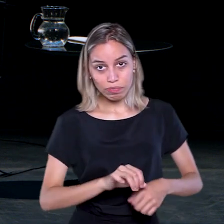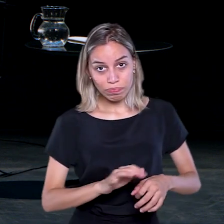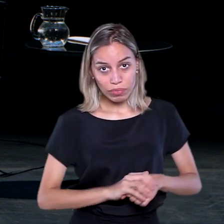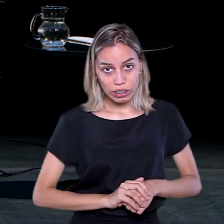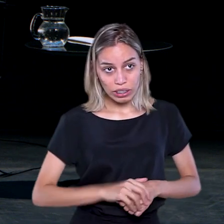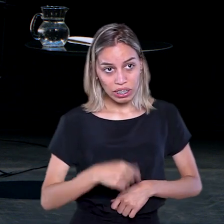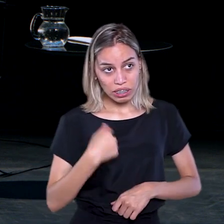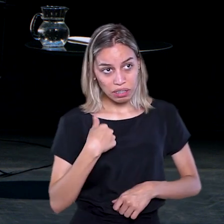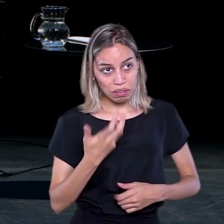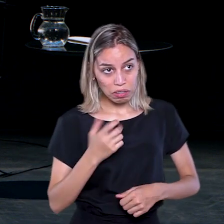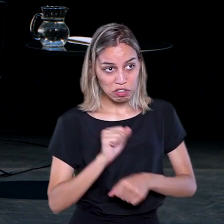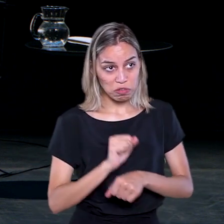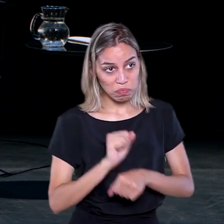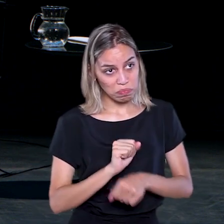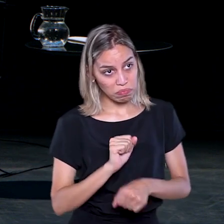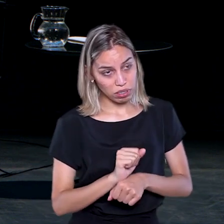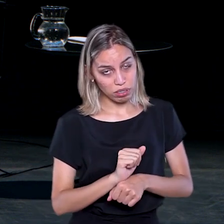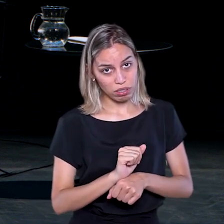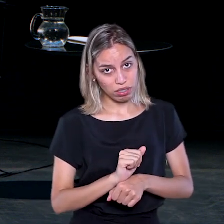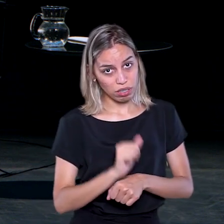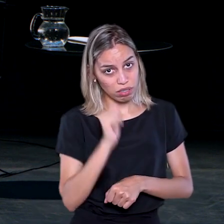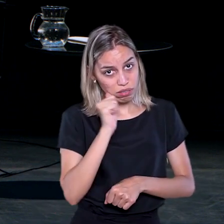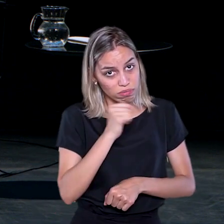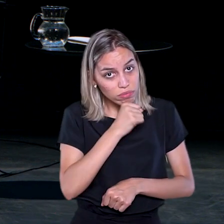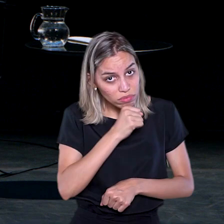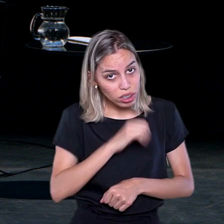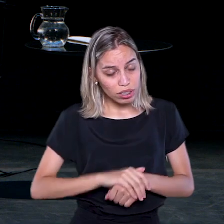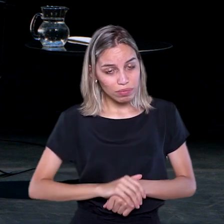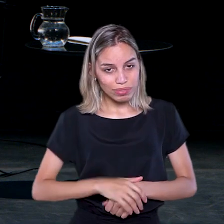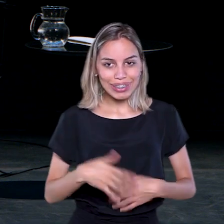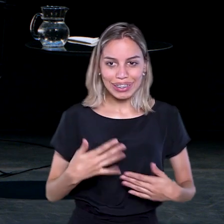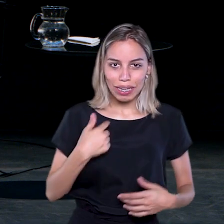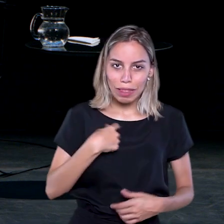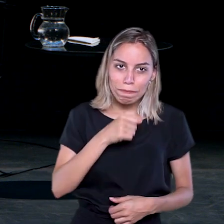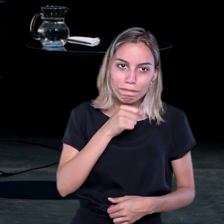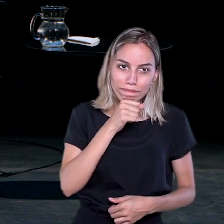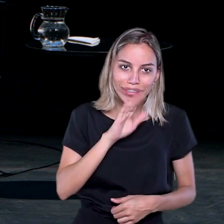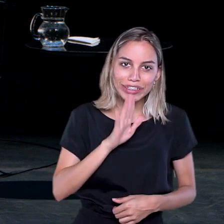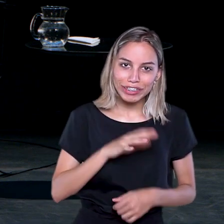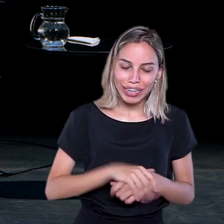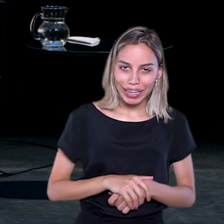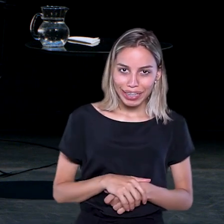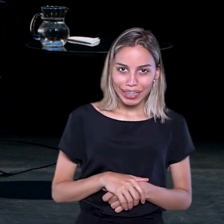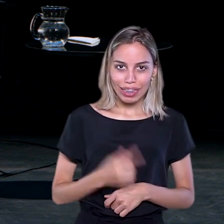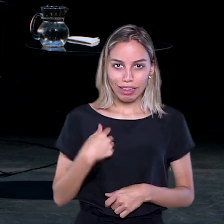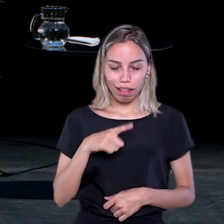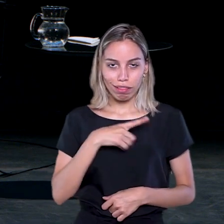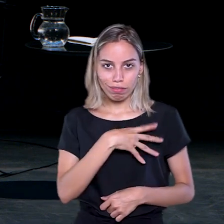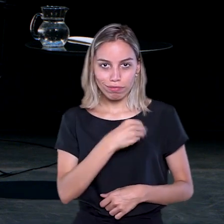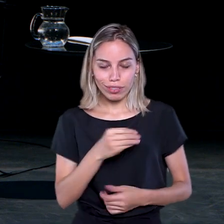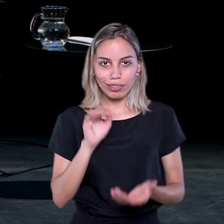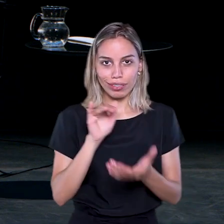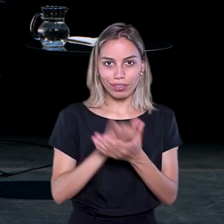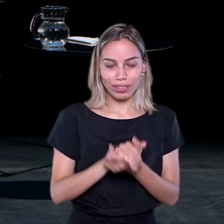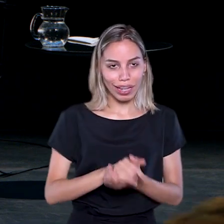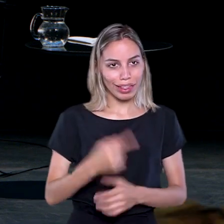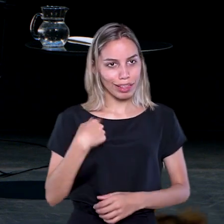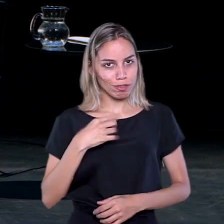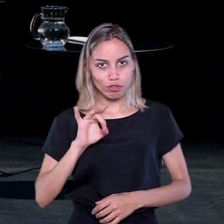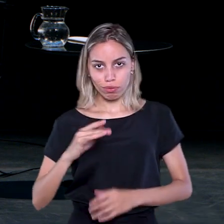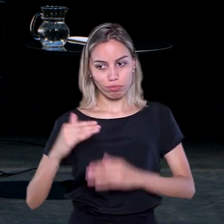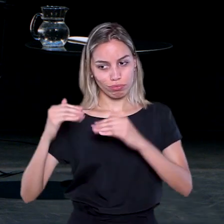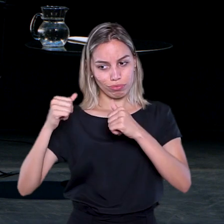Eu fiz: pois, eu sou uma senhora, mãe de família, casada. Eu só não sou recatada e do lar. Lembra dessa? Recatada